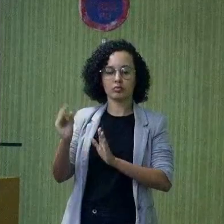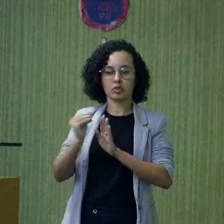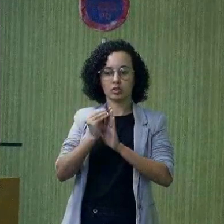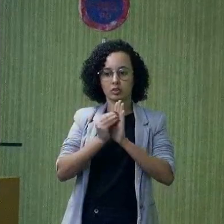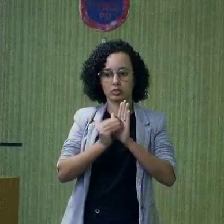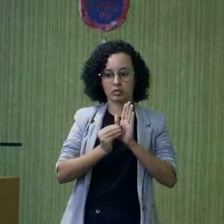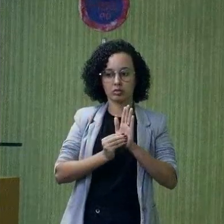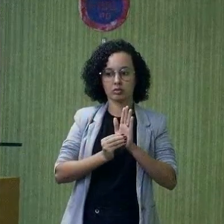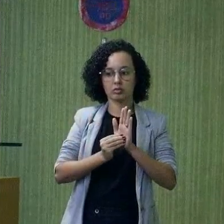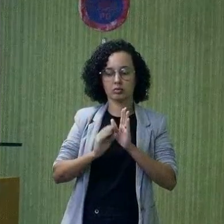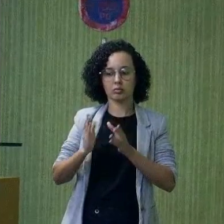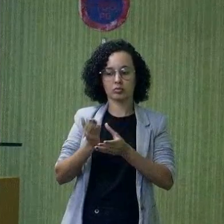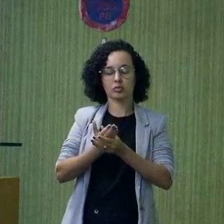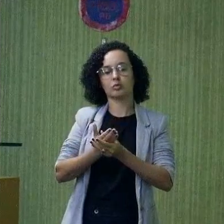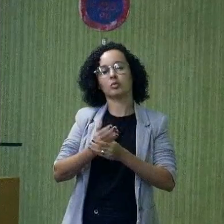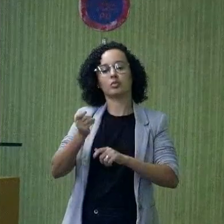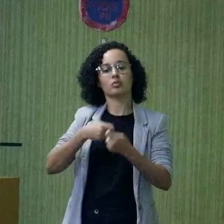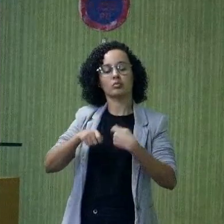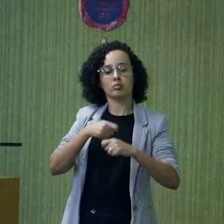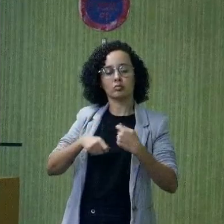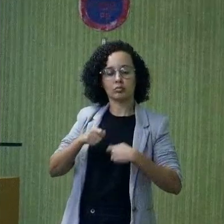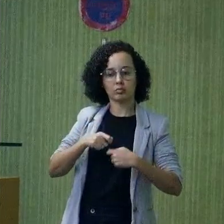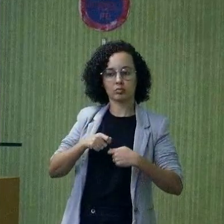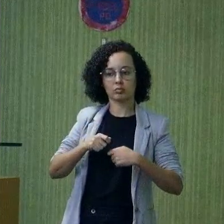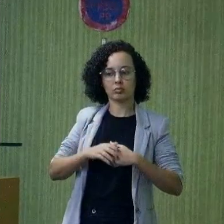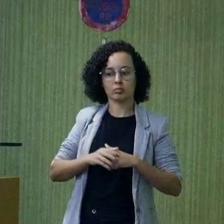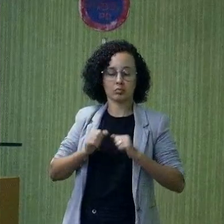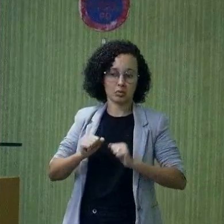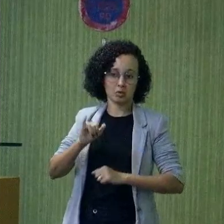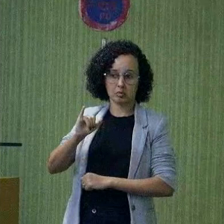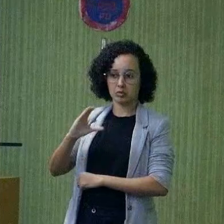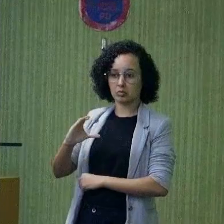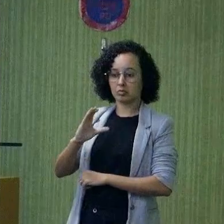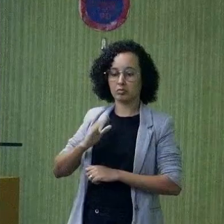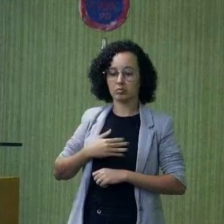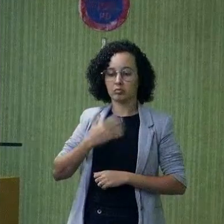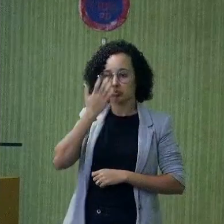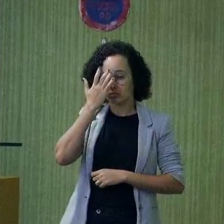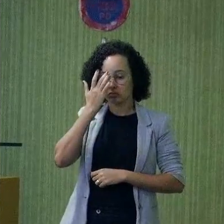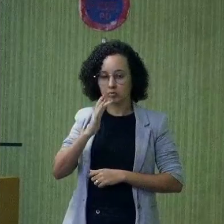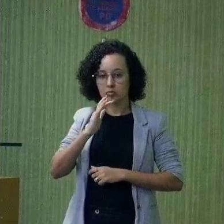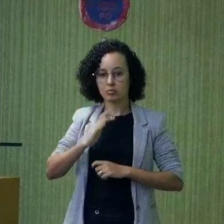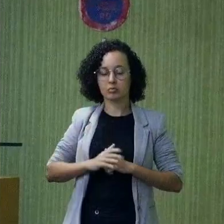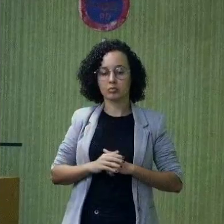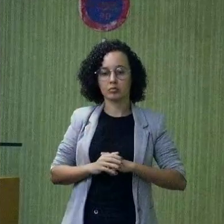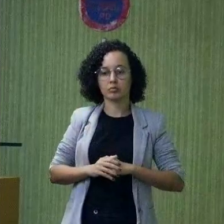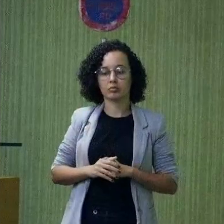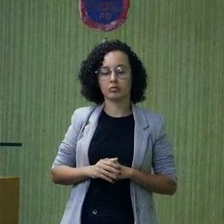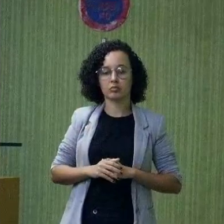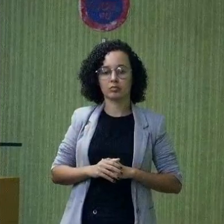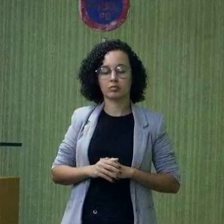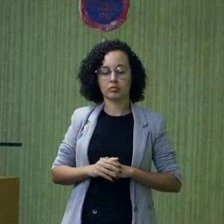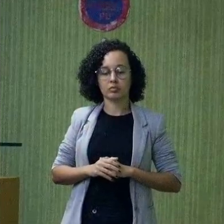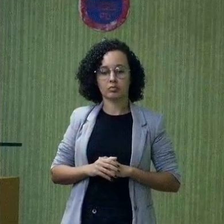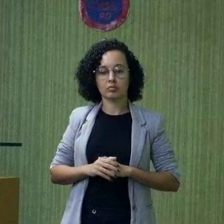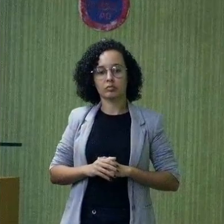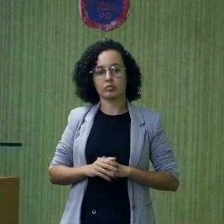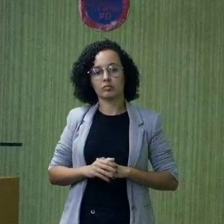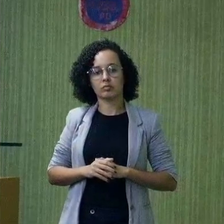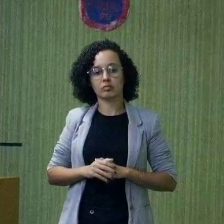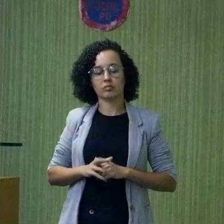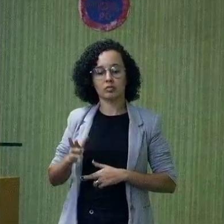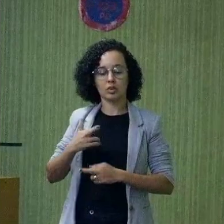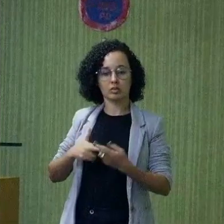investigatórios de modo geral em algumas situações Pode até ser um IC né se tiver o ilícito Já devidamente Claro relacionados